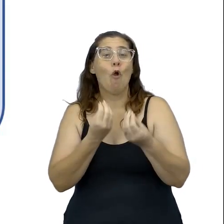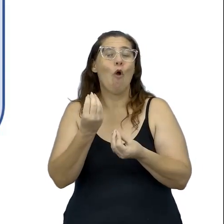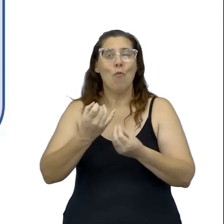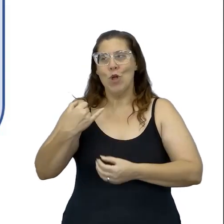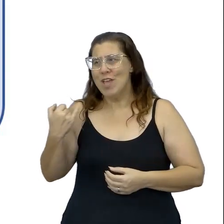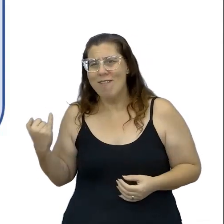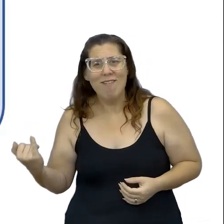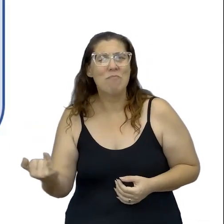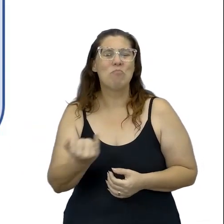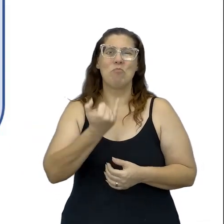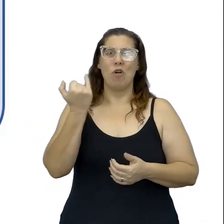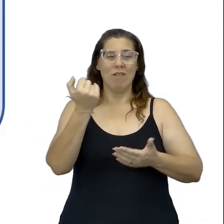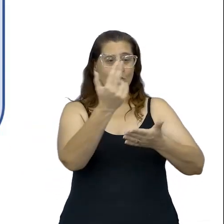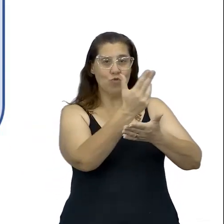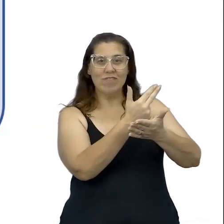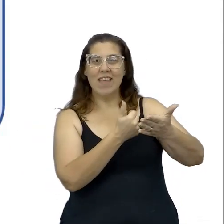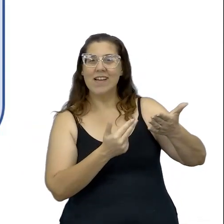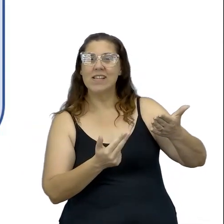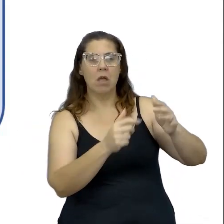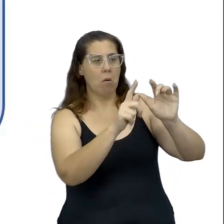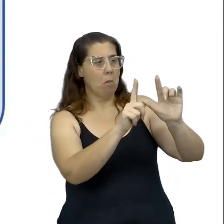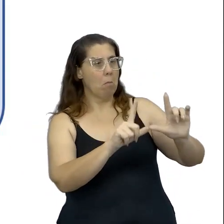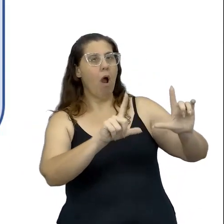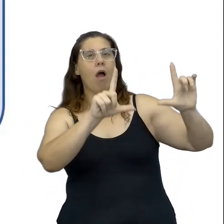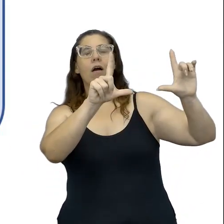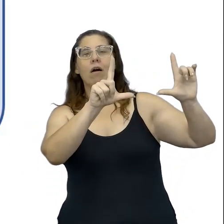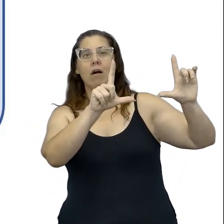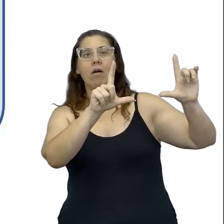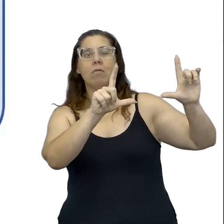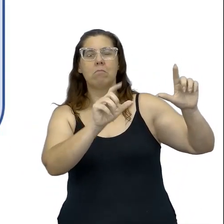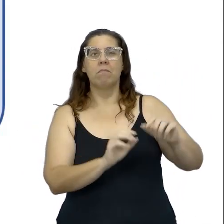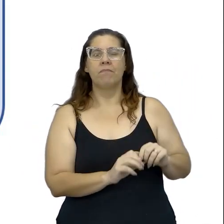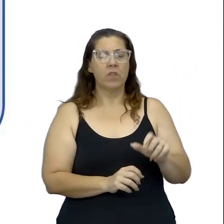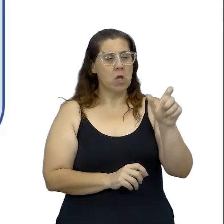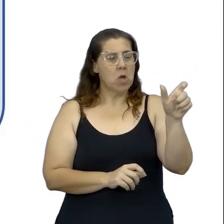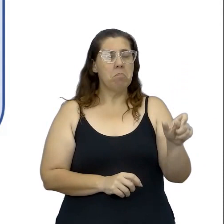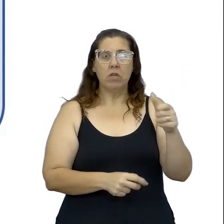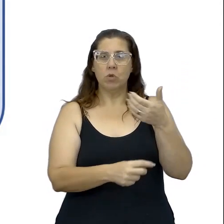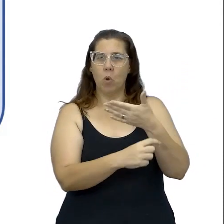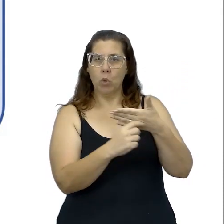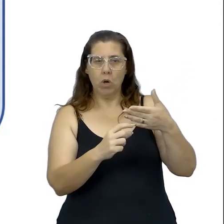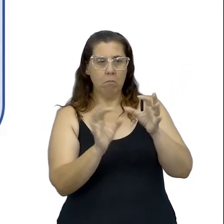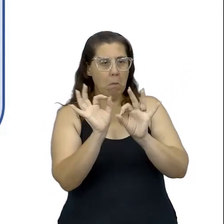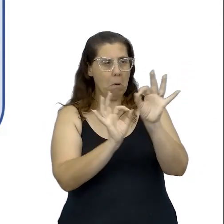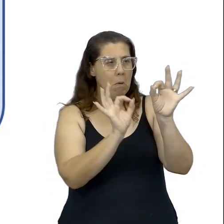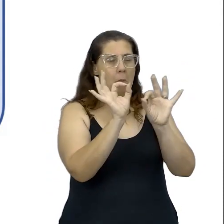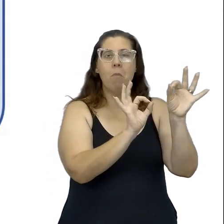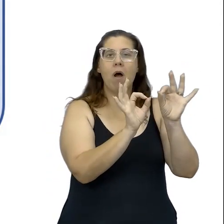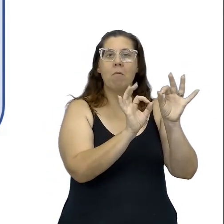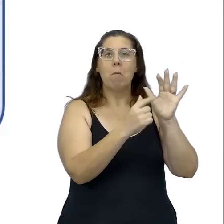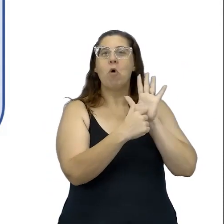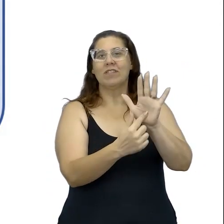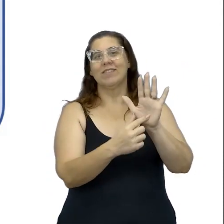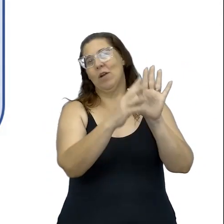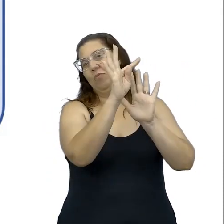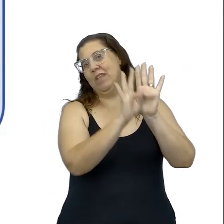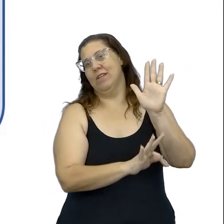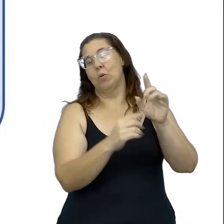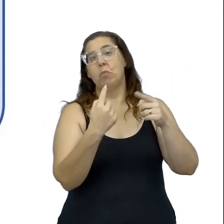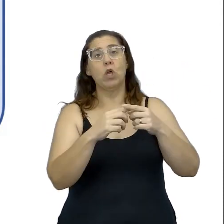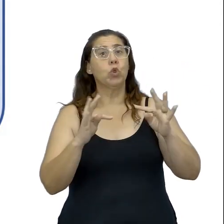a figura, né, a imagem que um autor colocou para ilustrar um determinado texto, né? Porque tudo